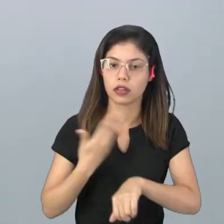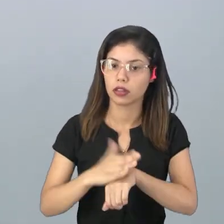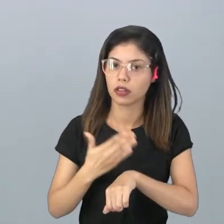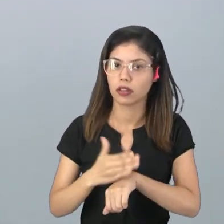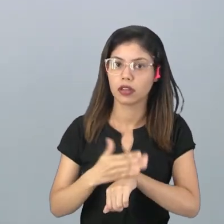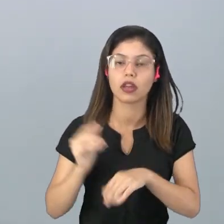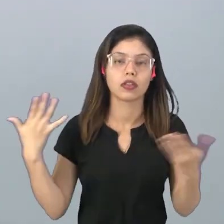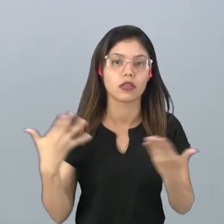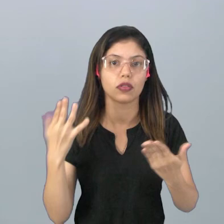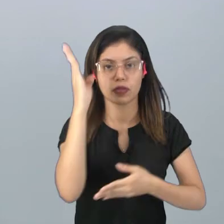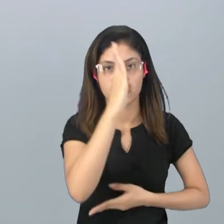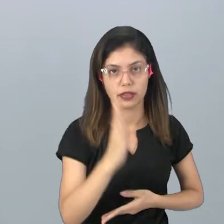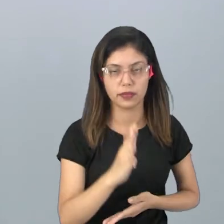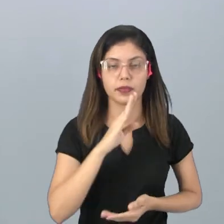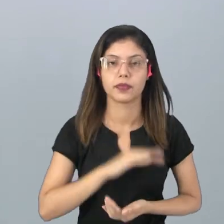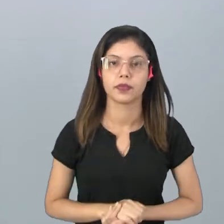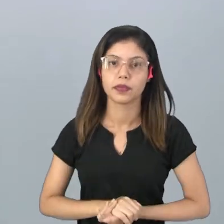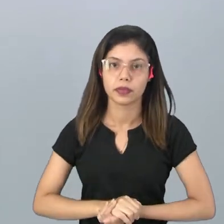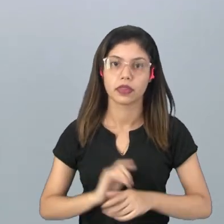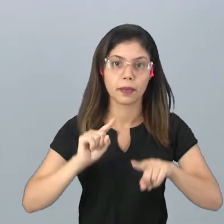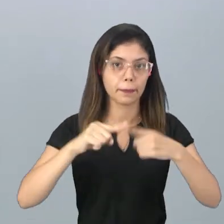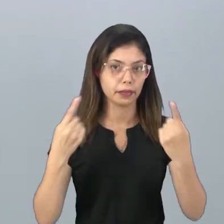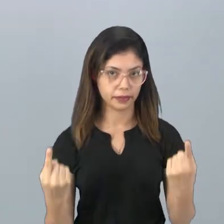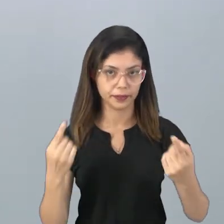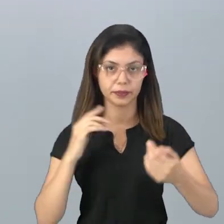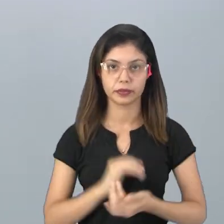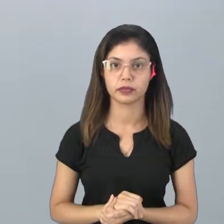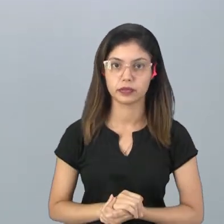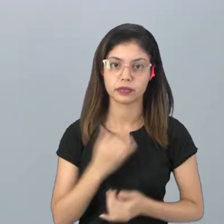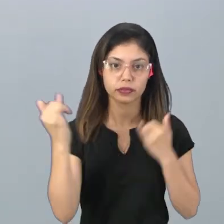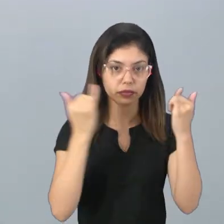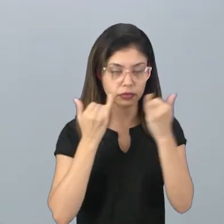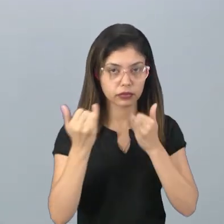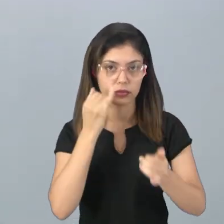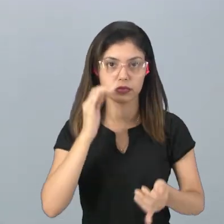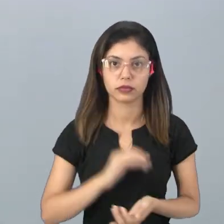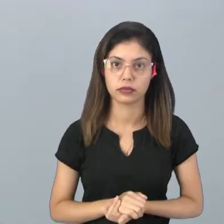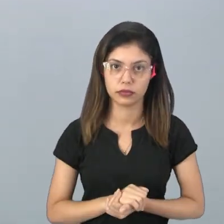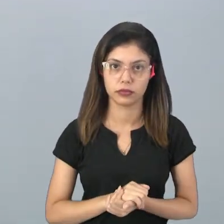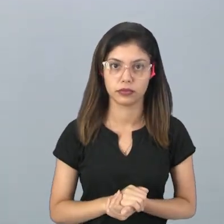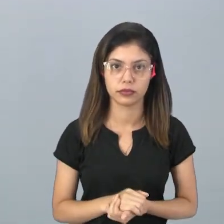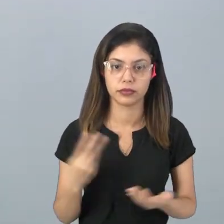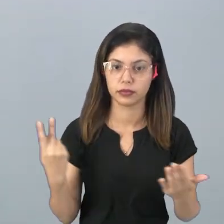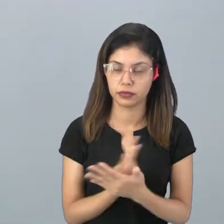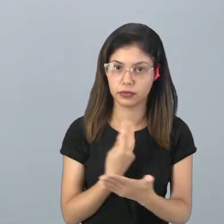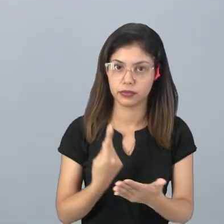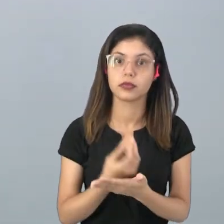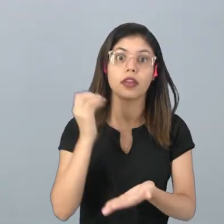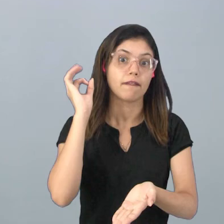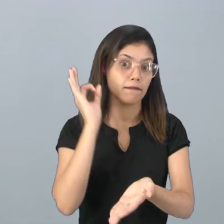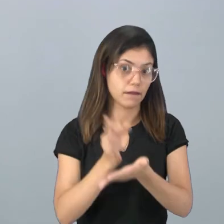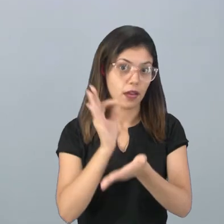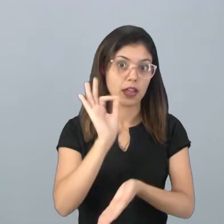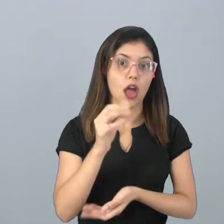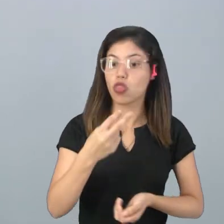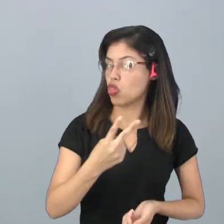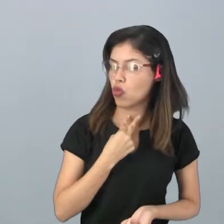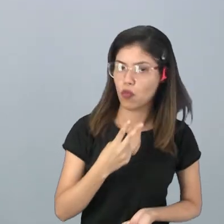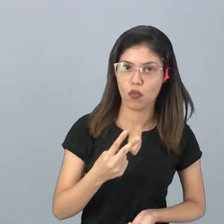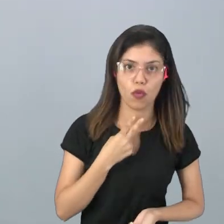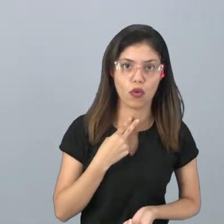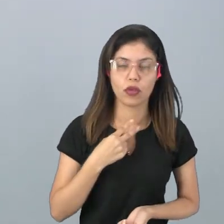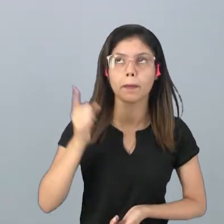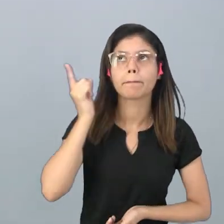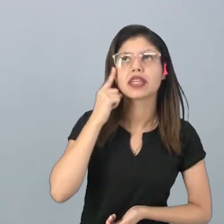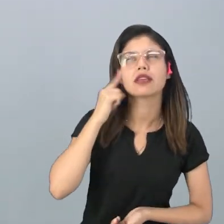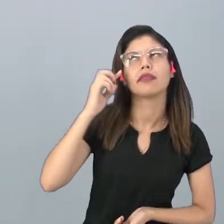né, que é o treinador atual da nossa seleção brasileira. Mas essas informações, elas têm que ser verídicas. Eu não posso